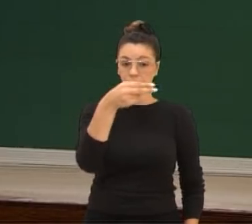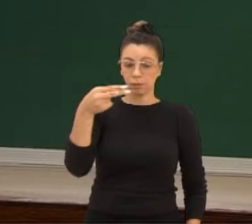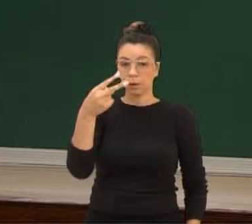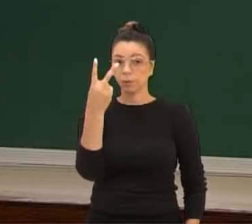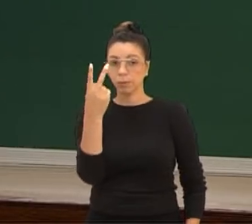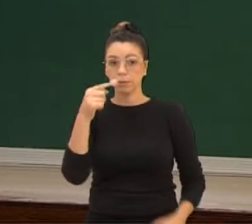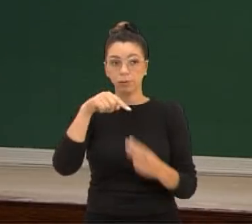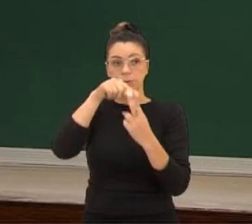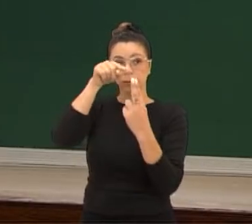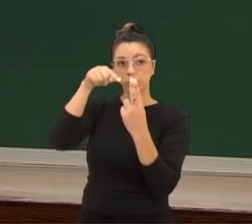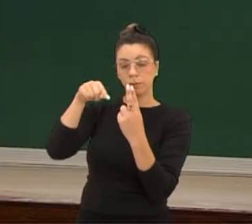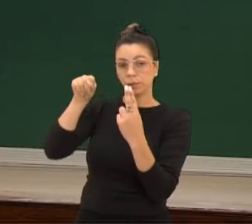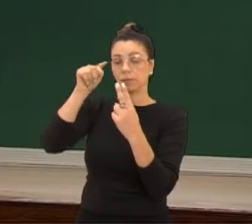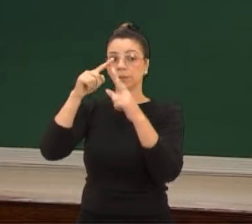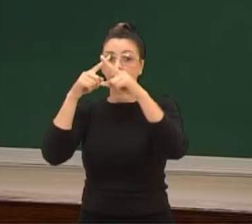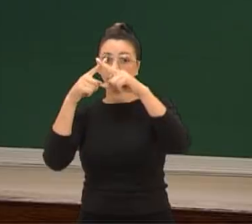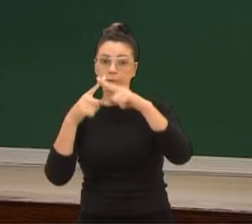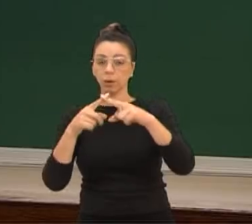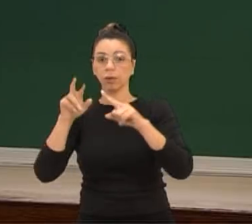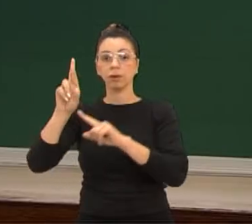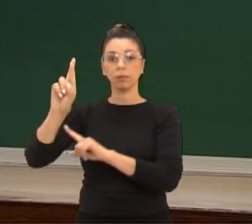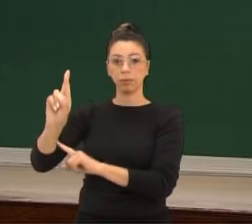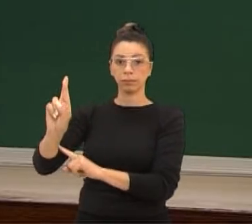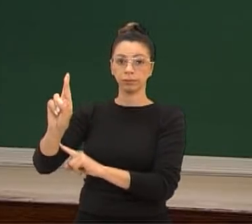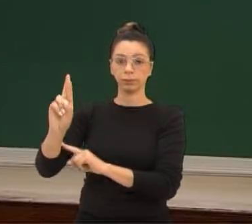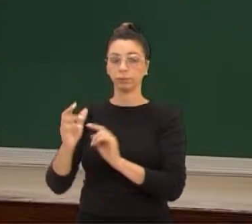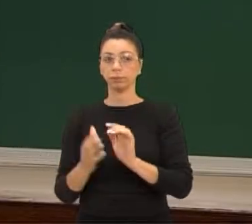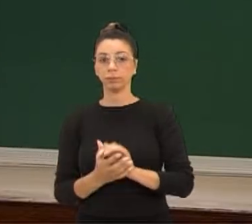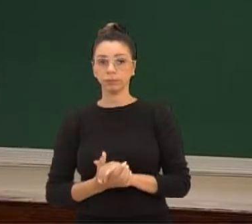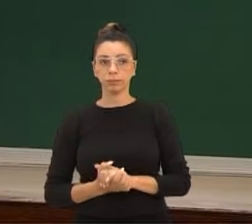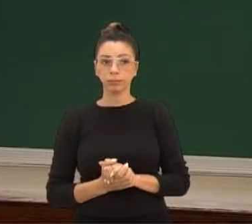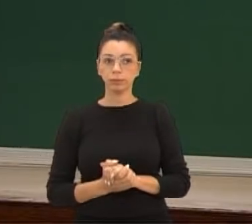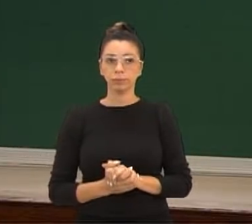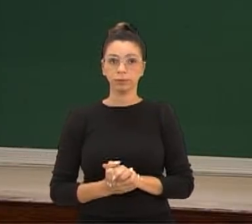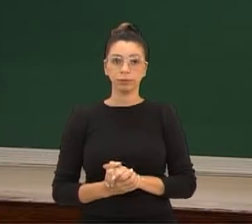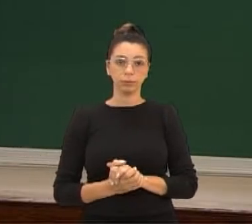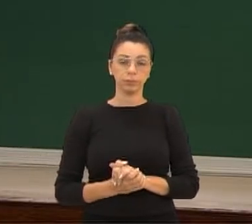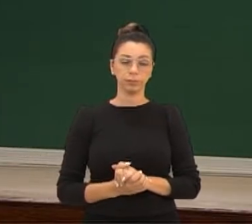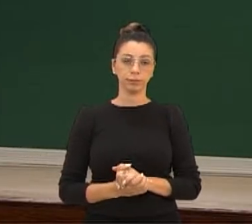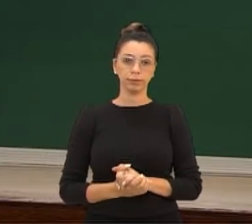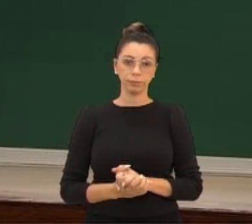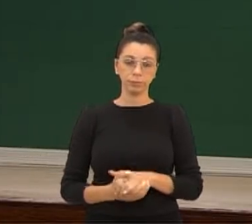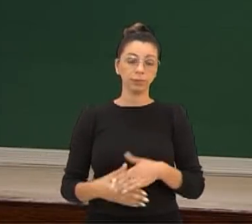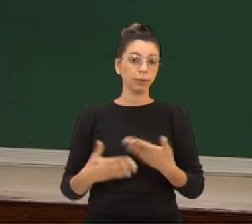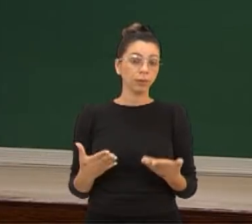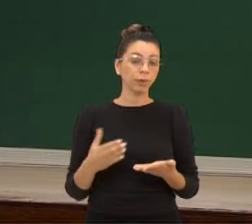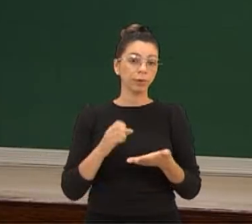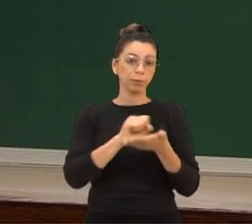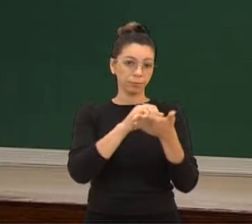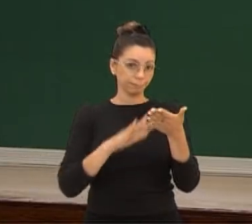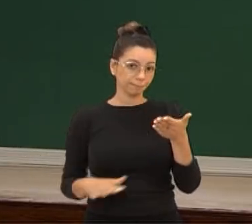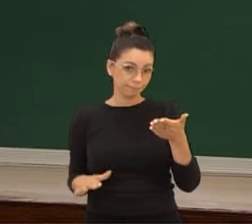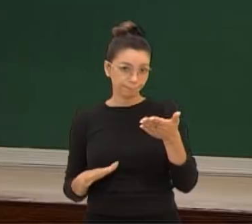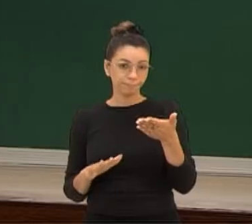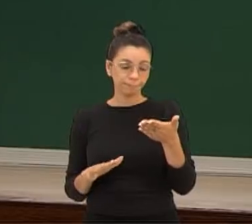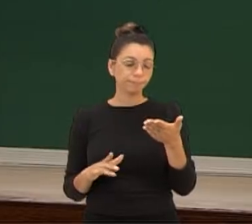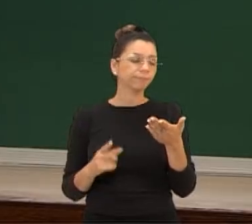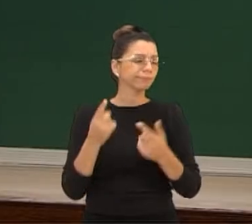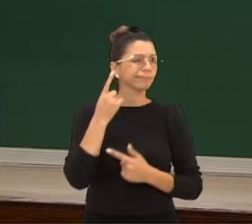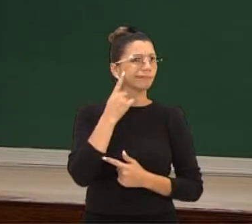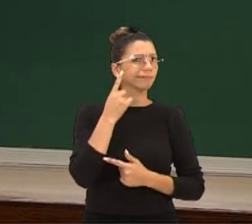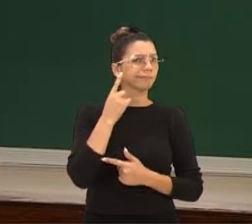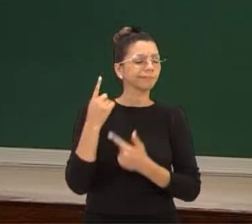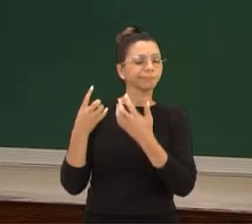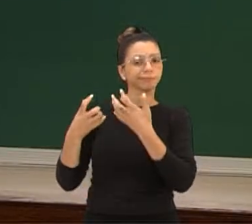π vezes o meu valor do raio, tá? Então, olha lá, aqui nós temos um exercício. Vamos pensar